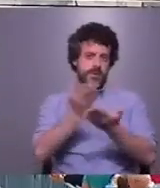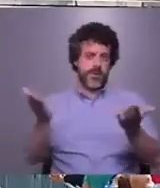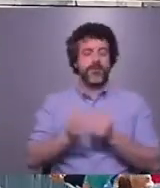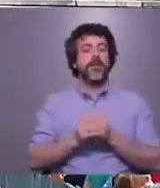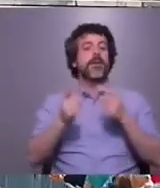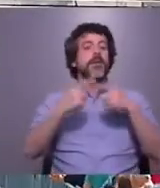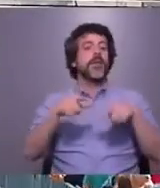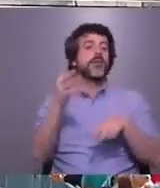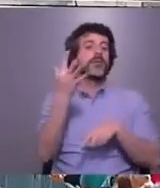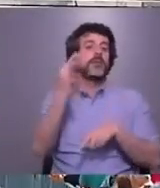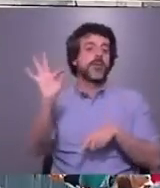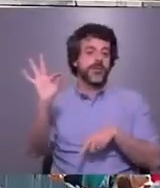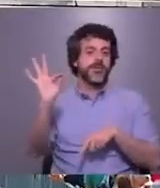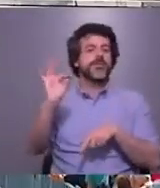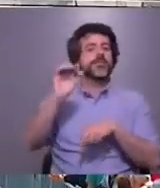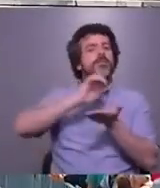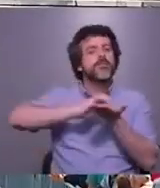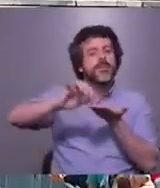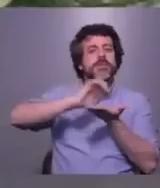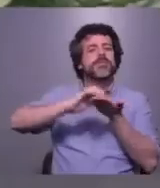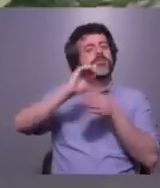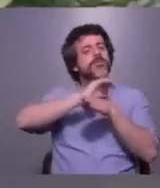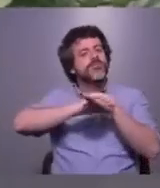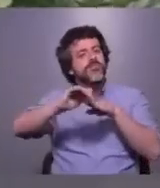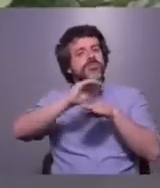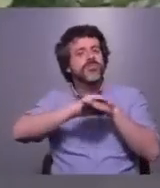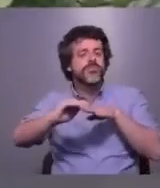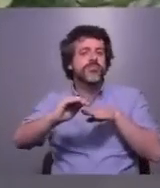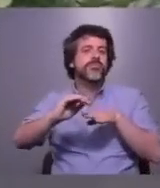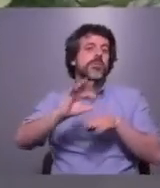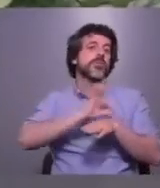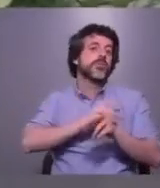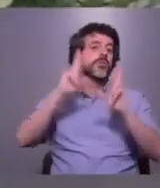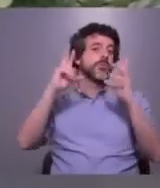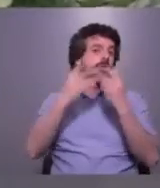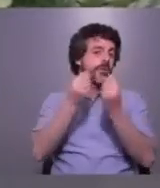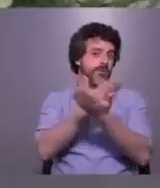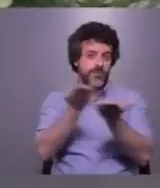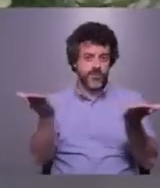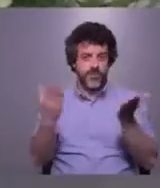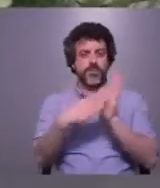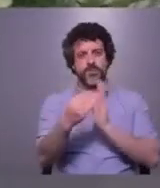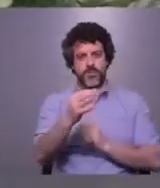Chers pèlerins de langue française, le Seigneur soit avec vous.